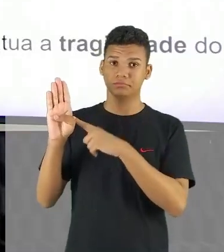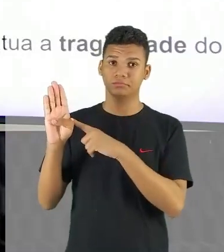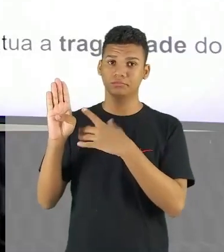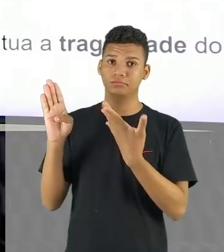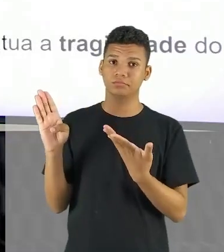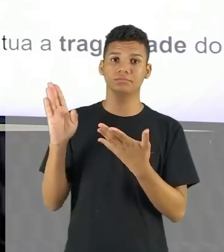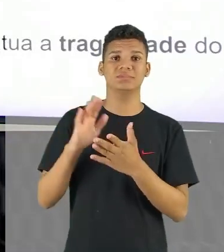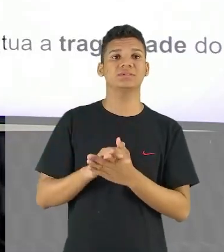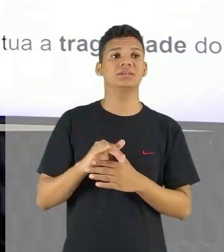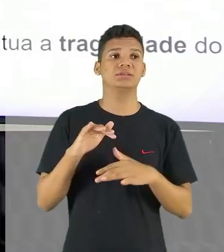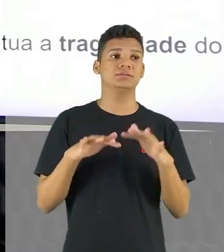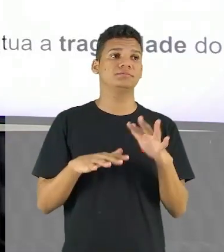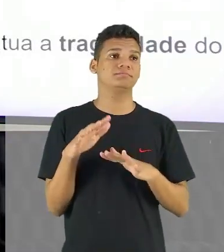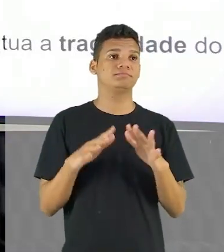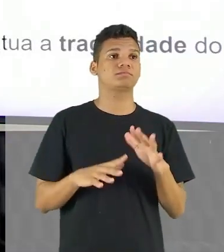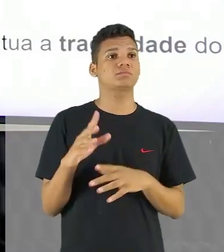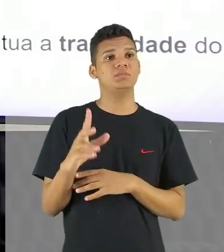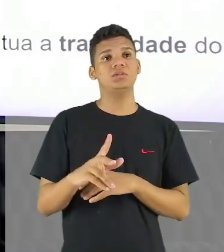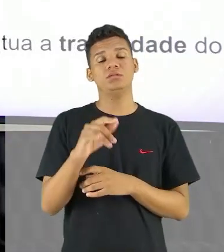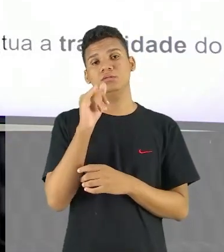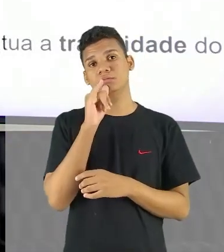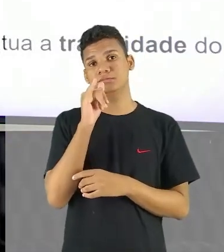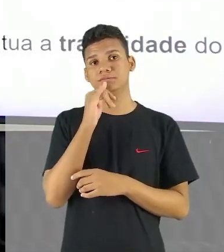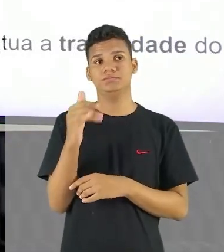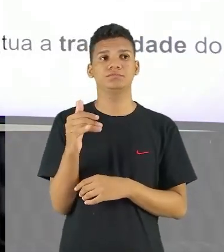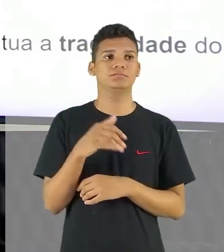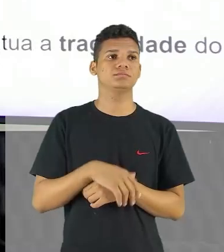Gente, é trágico mesmo, né? O cara vai,